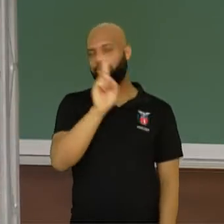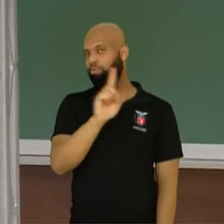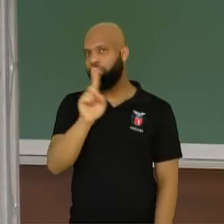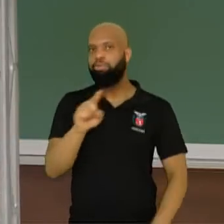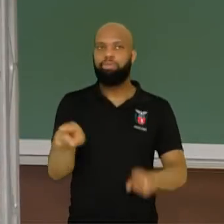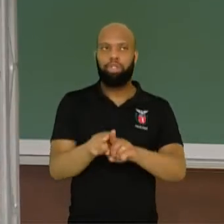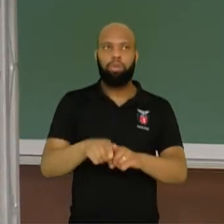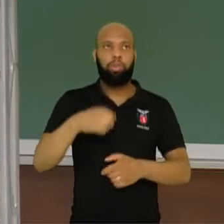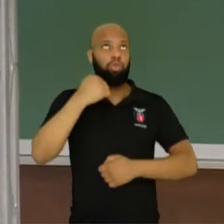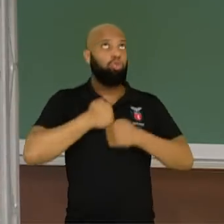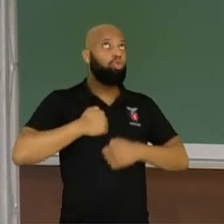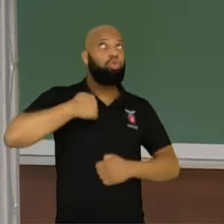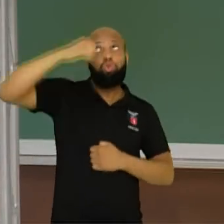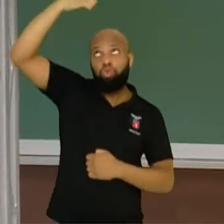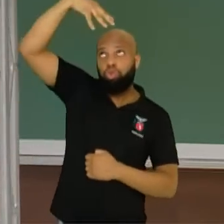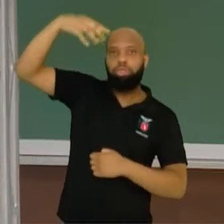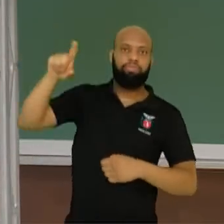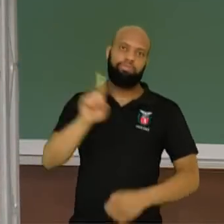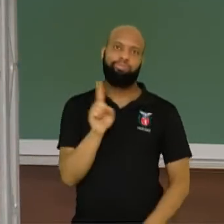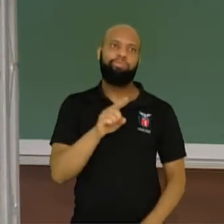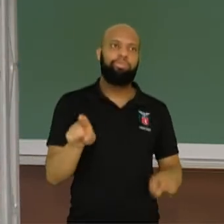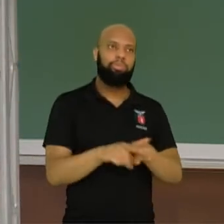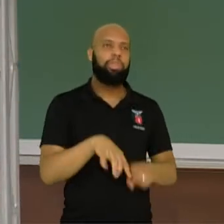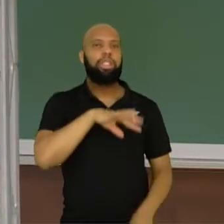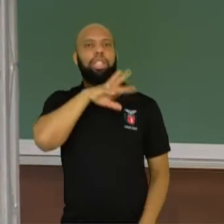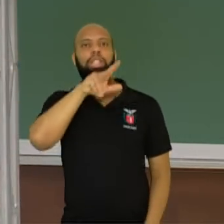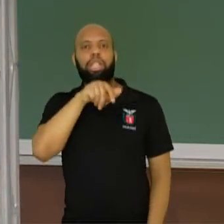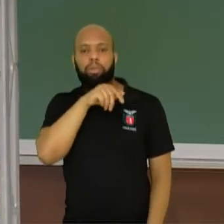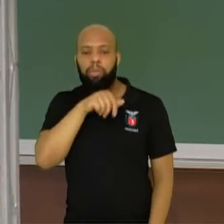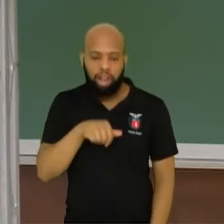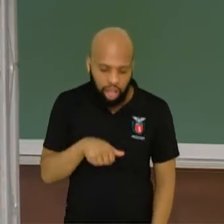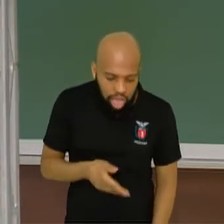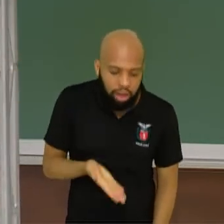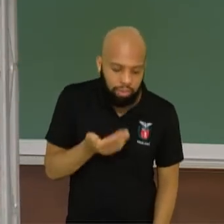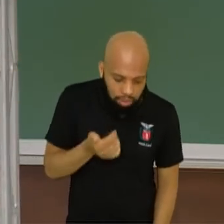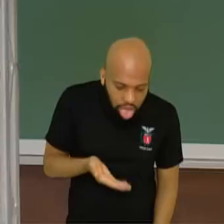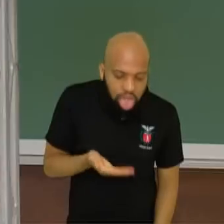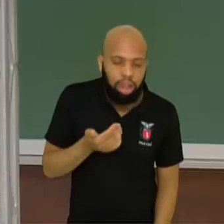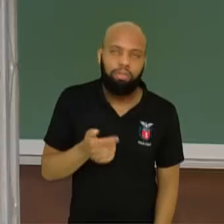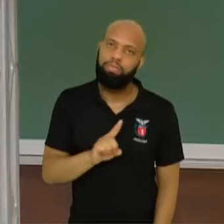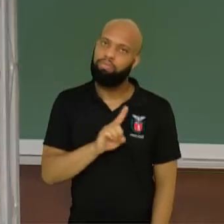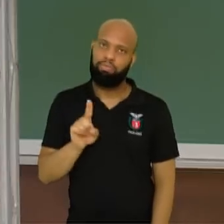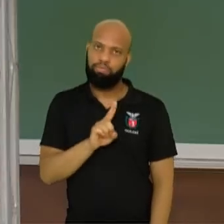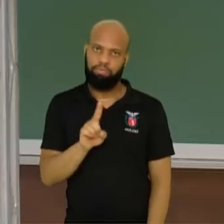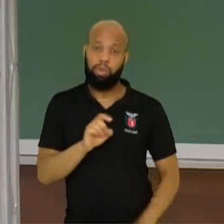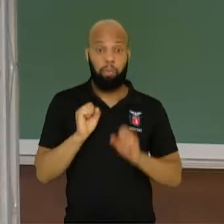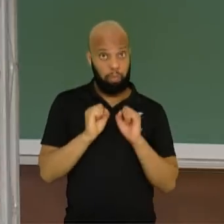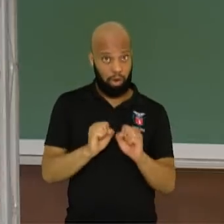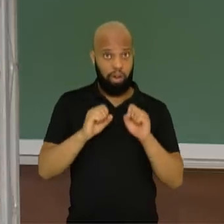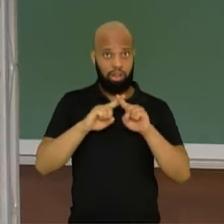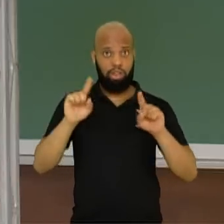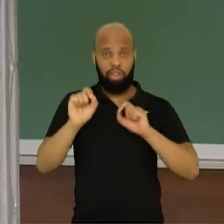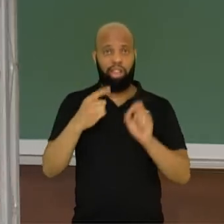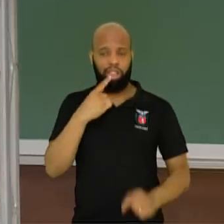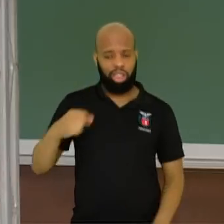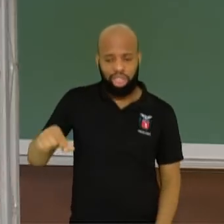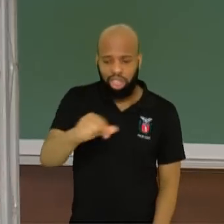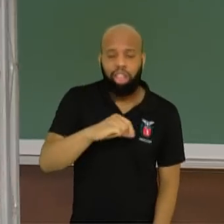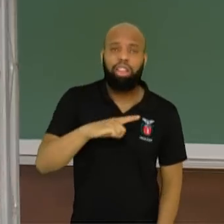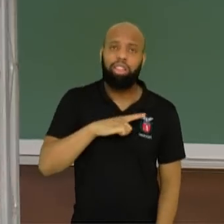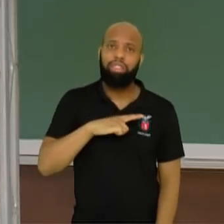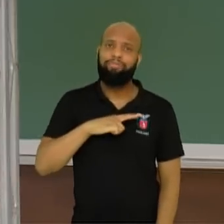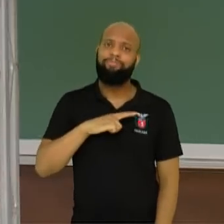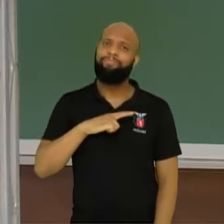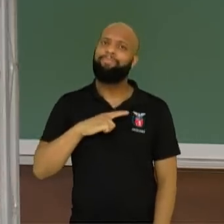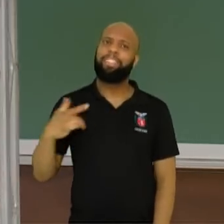desidratar. Então, ela não serve para o consumo. Existe um processo chamado dessalinização. Fabiano, que